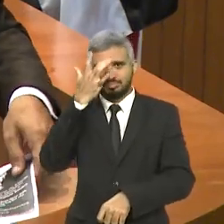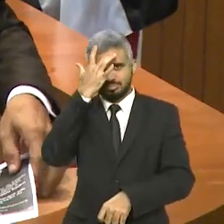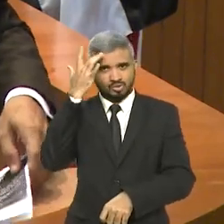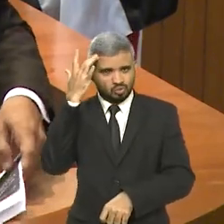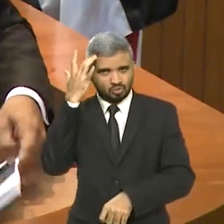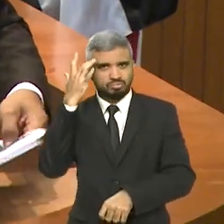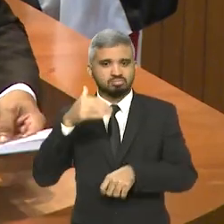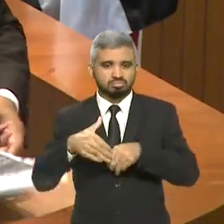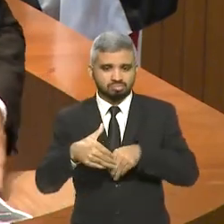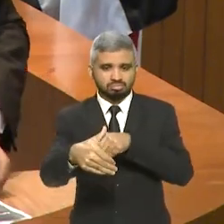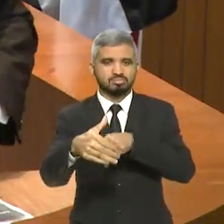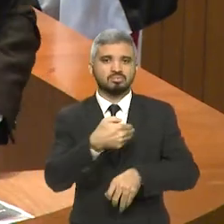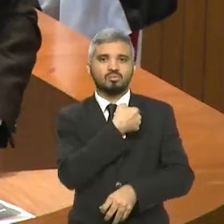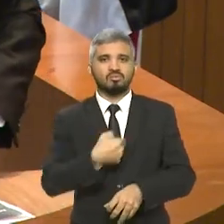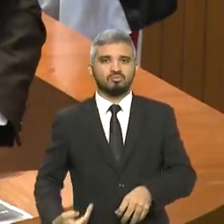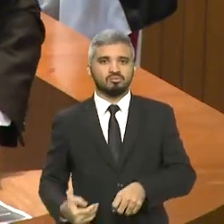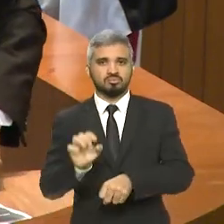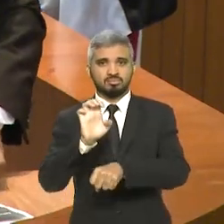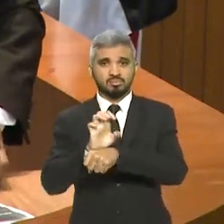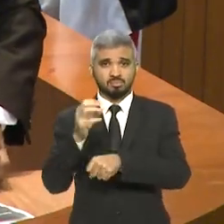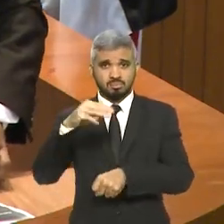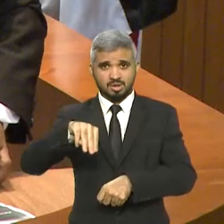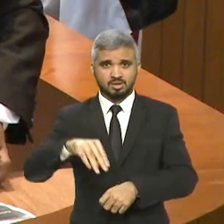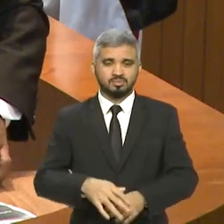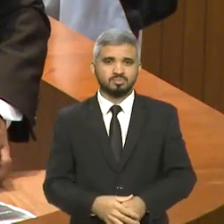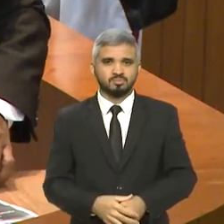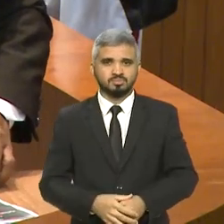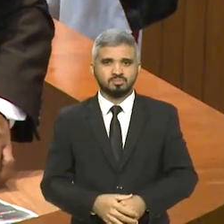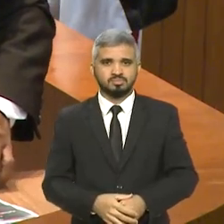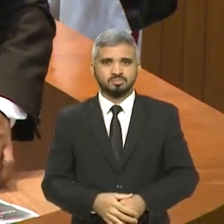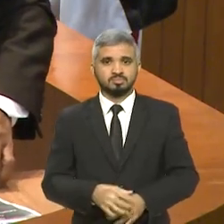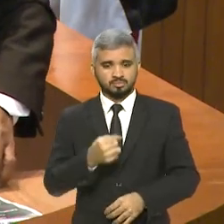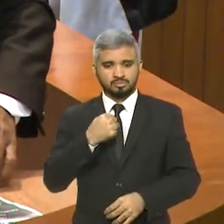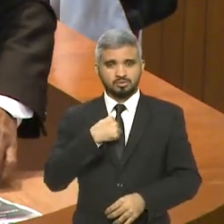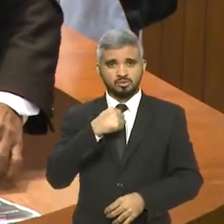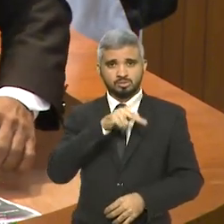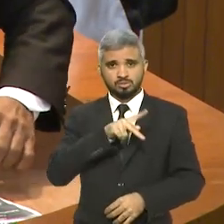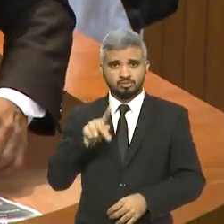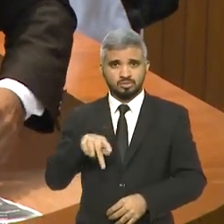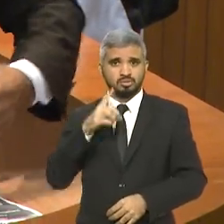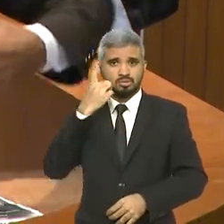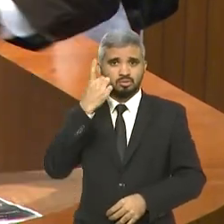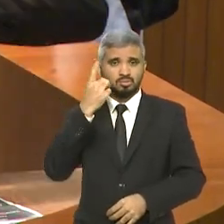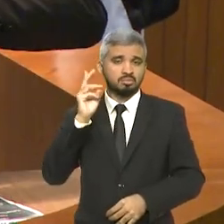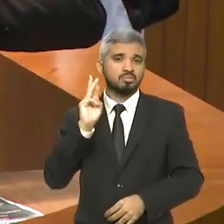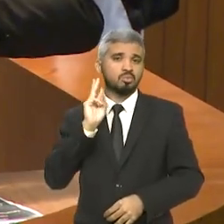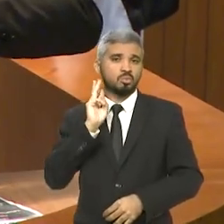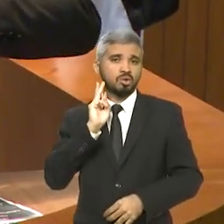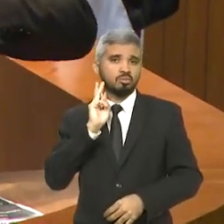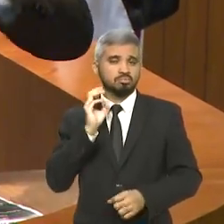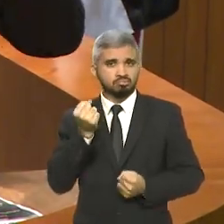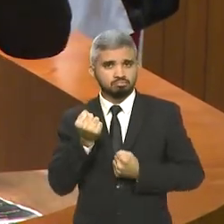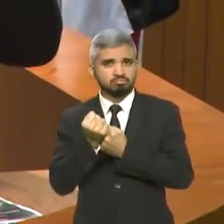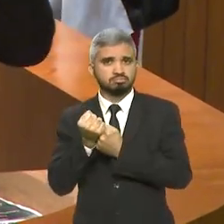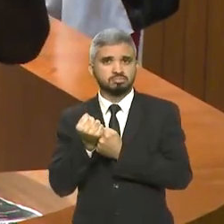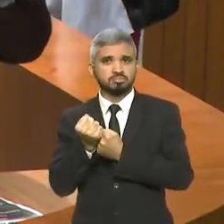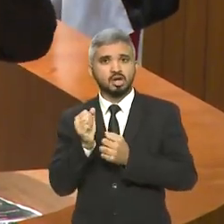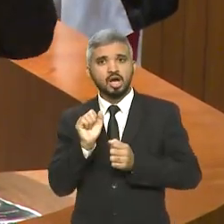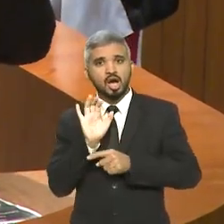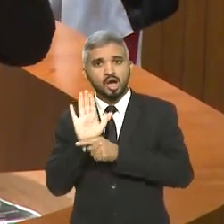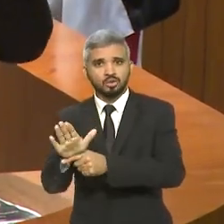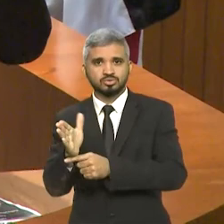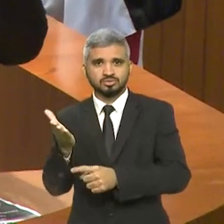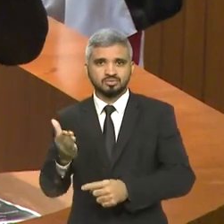do Maranhão. Doutor Laércio Bonfim, continue contando com o professor e deputado Hélito do Curso. E aí me perguntam, por